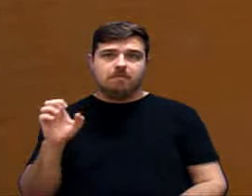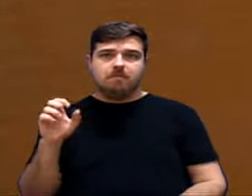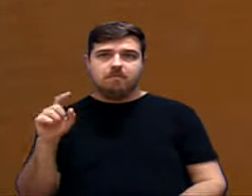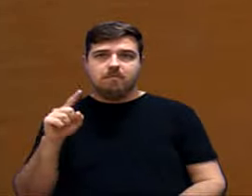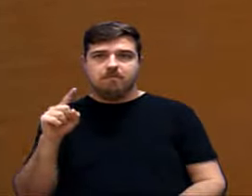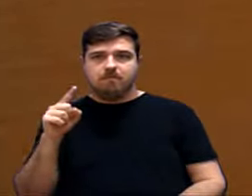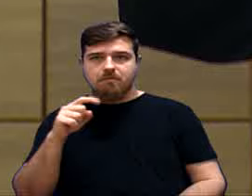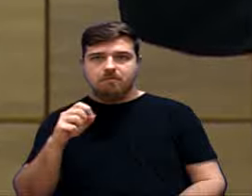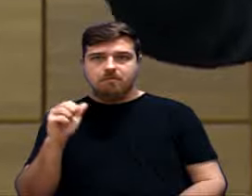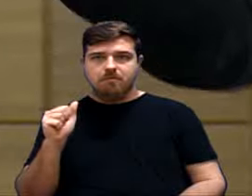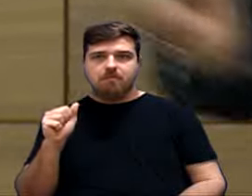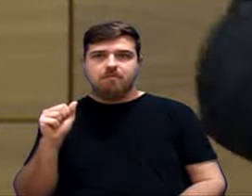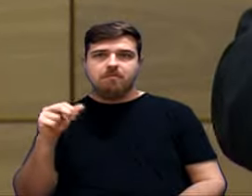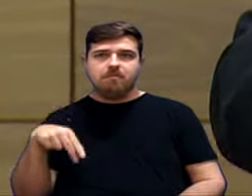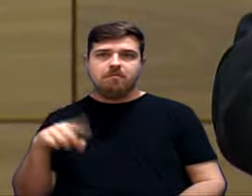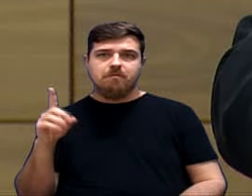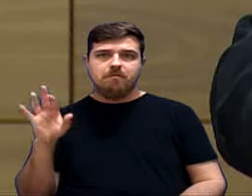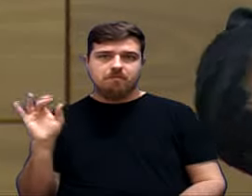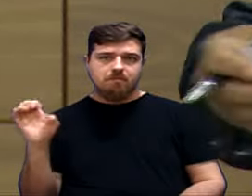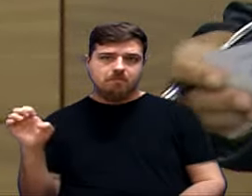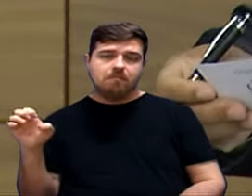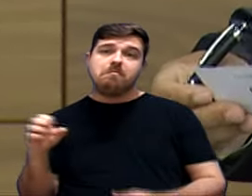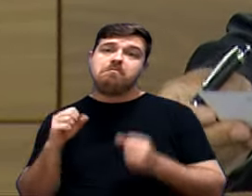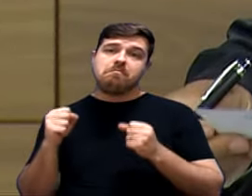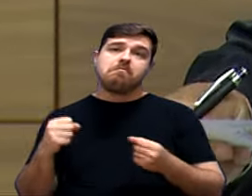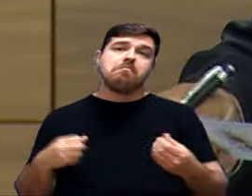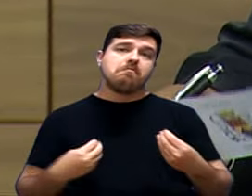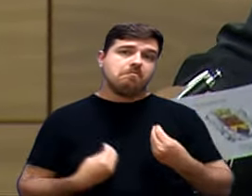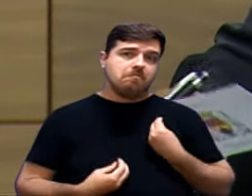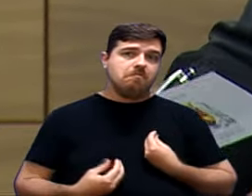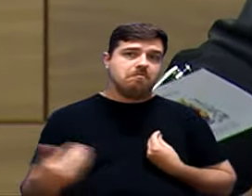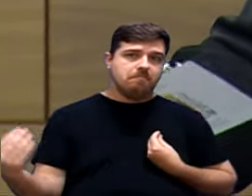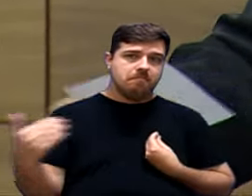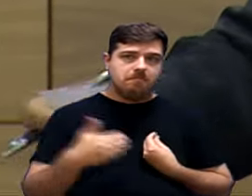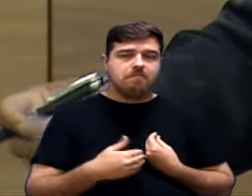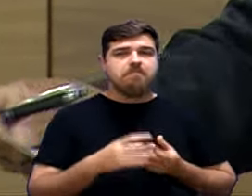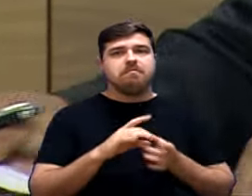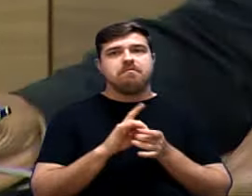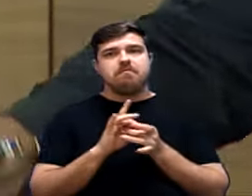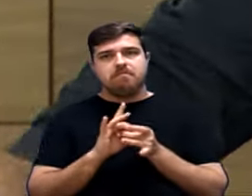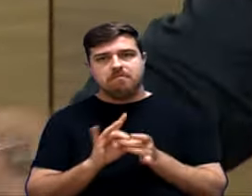que está aqui vossa excelência se quiser adentrar o plenário fique à vontade